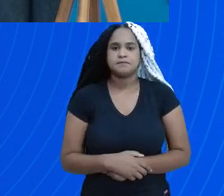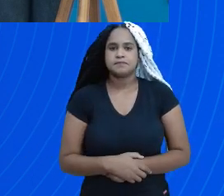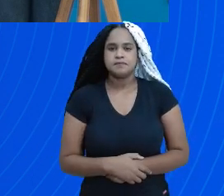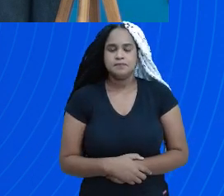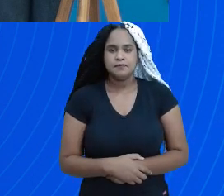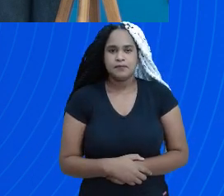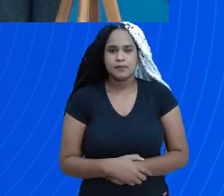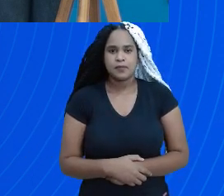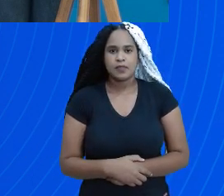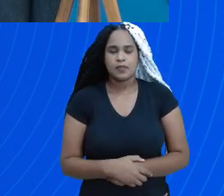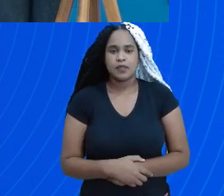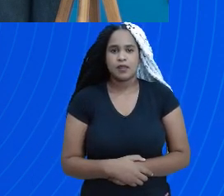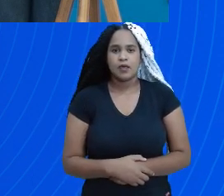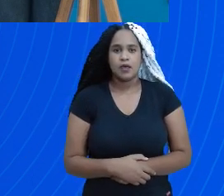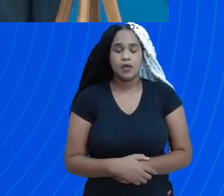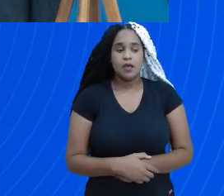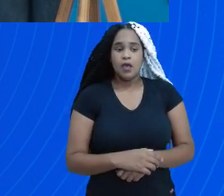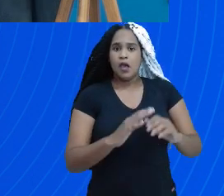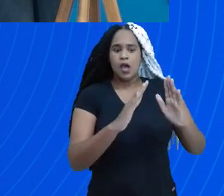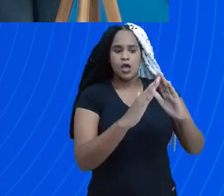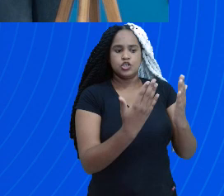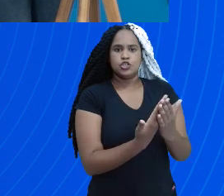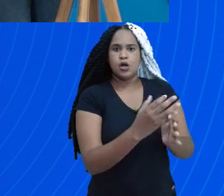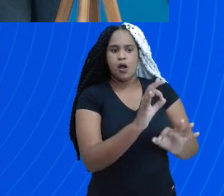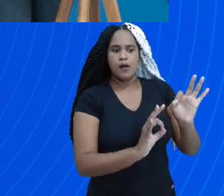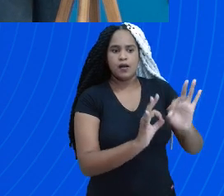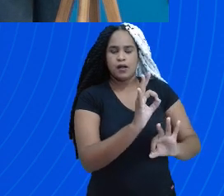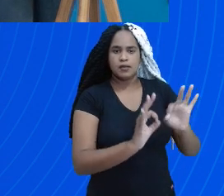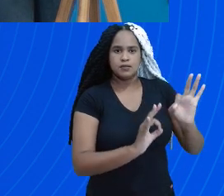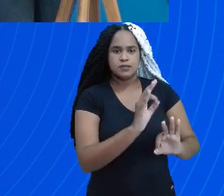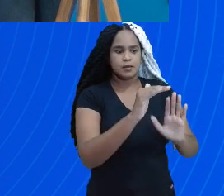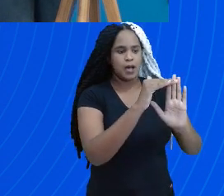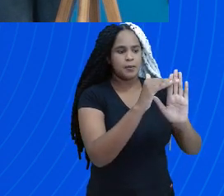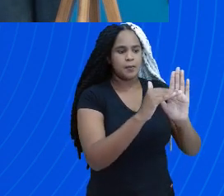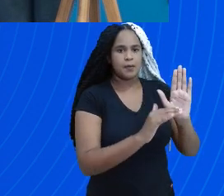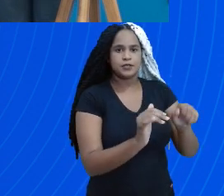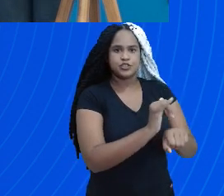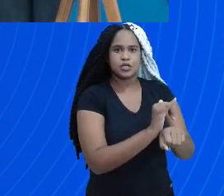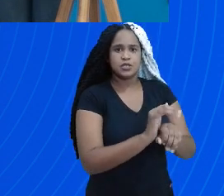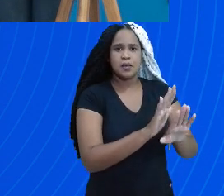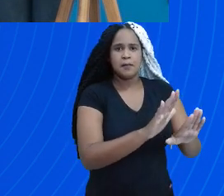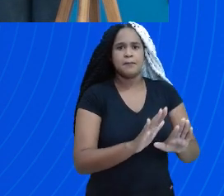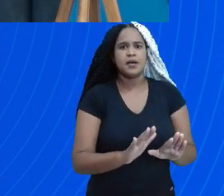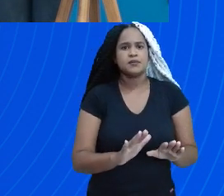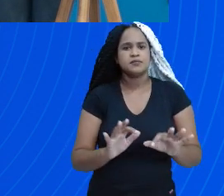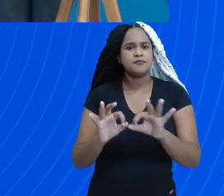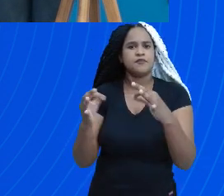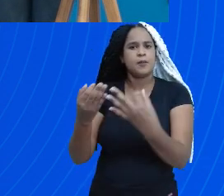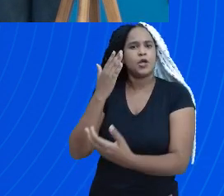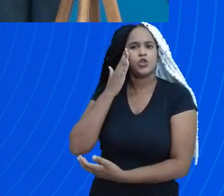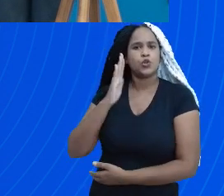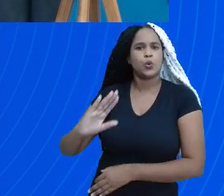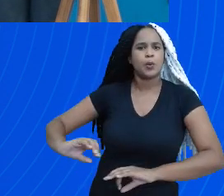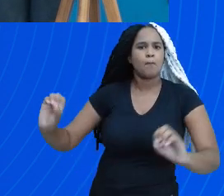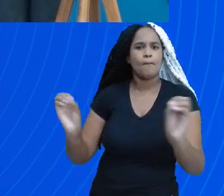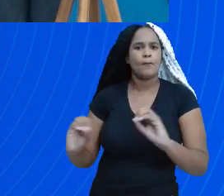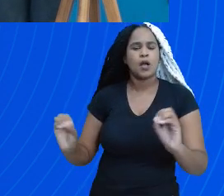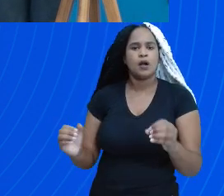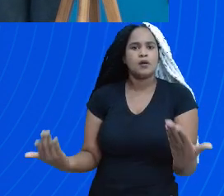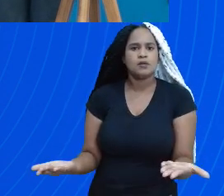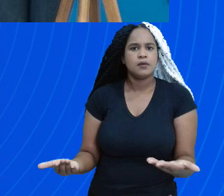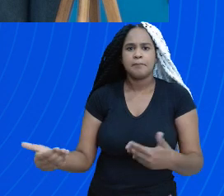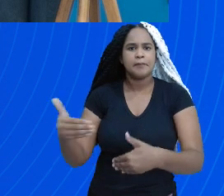uma temática pensada para o estudante que está no espectro do autismo sem que a família entenda o porquê, né? Sem que a